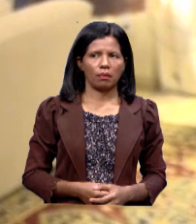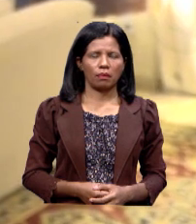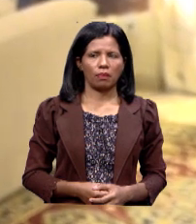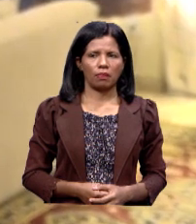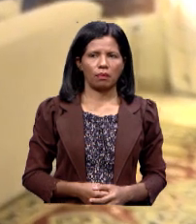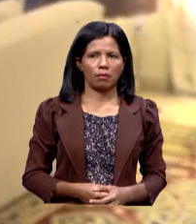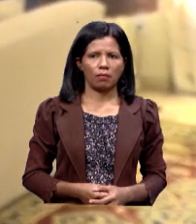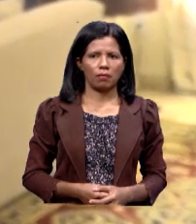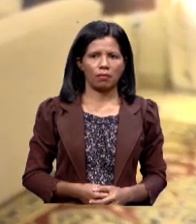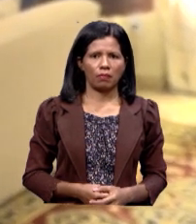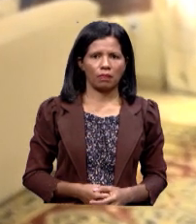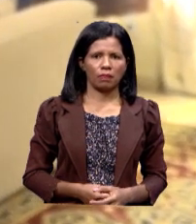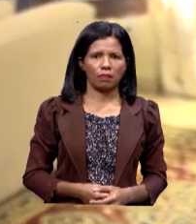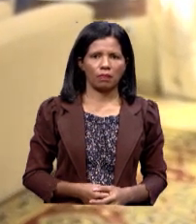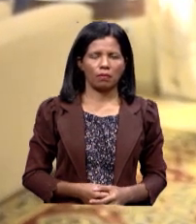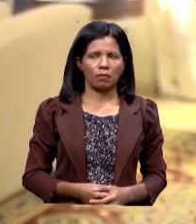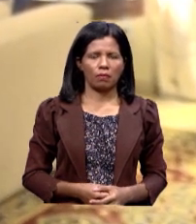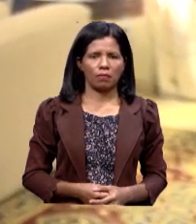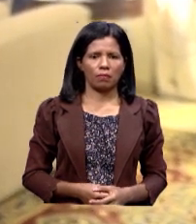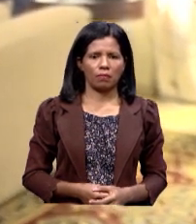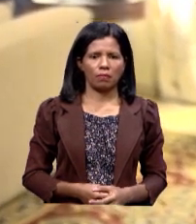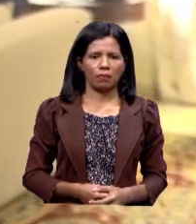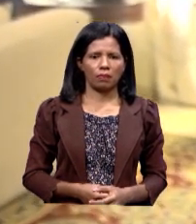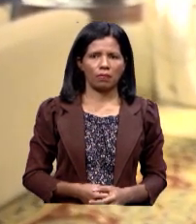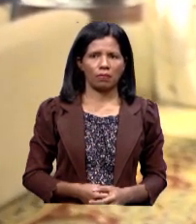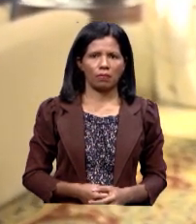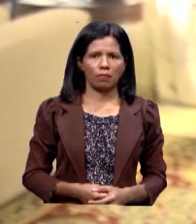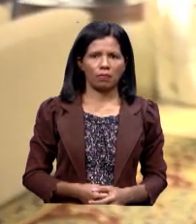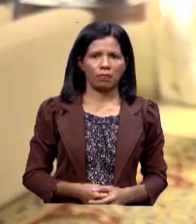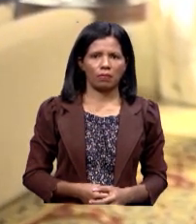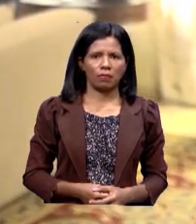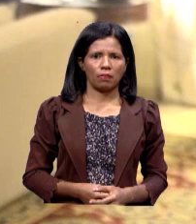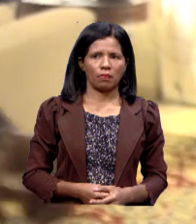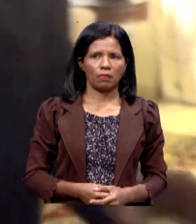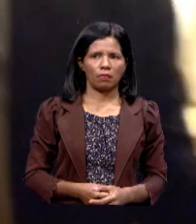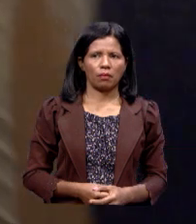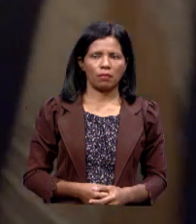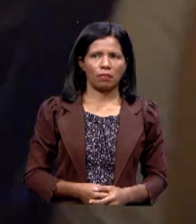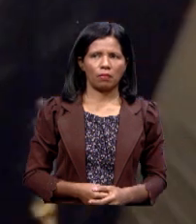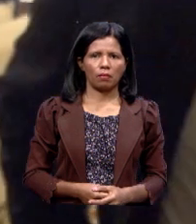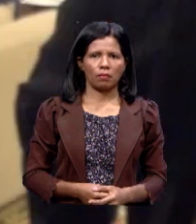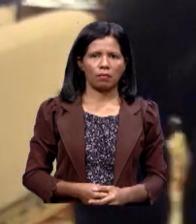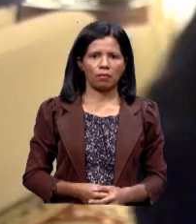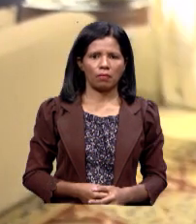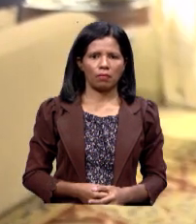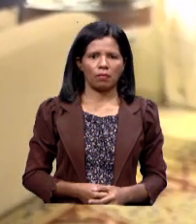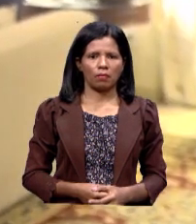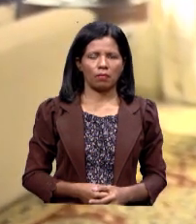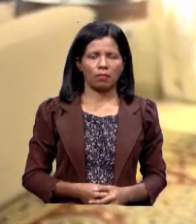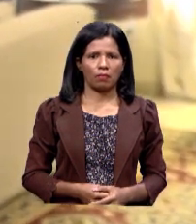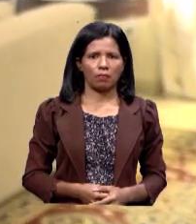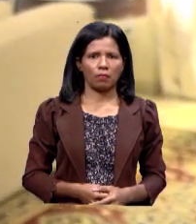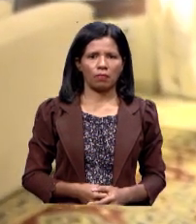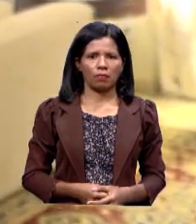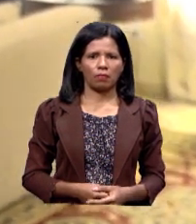valorização dos recursos humanos timorenses para os projetar noutras áreas do mundo.